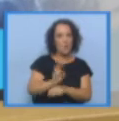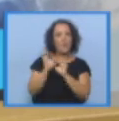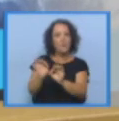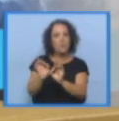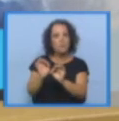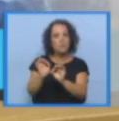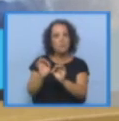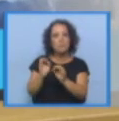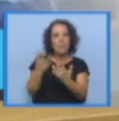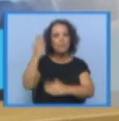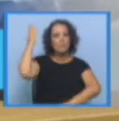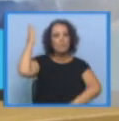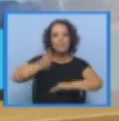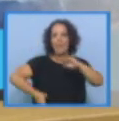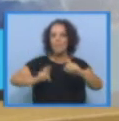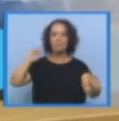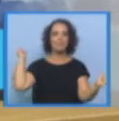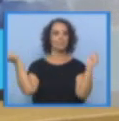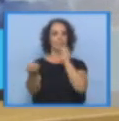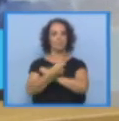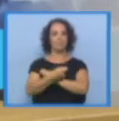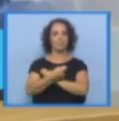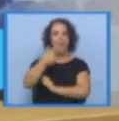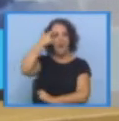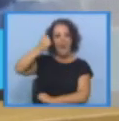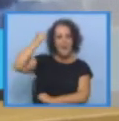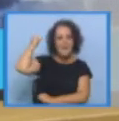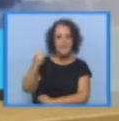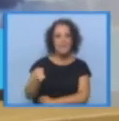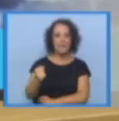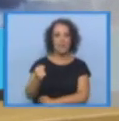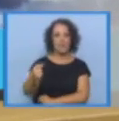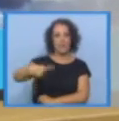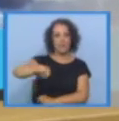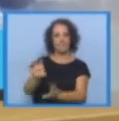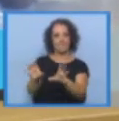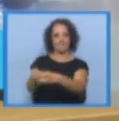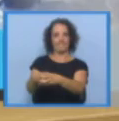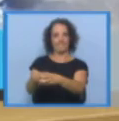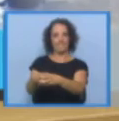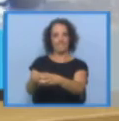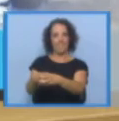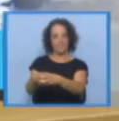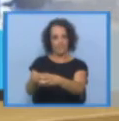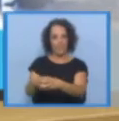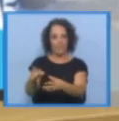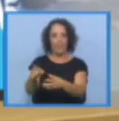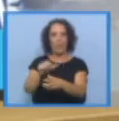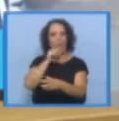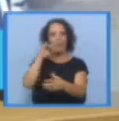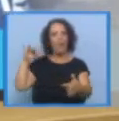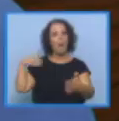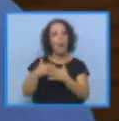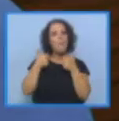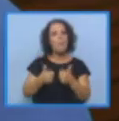repente, enfim, ver-se alvo do ódio dessa comunidade que os recebe tão bem, não é? E que